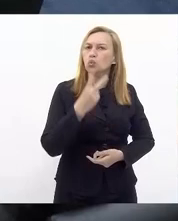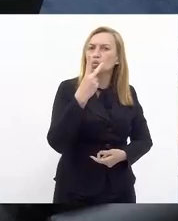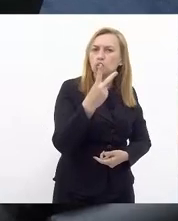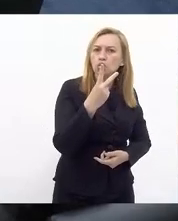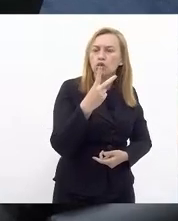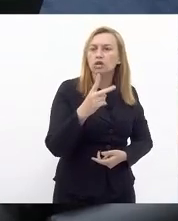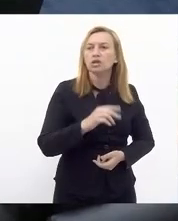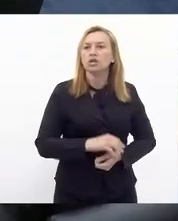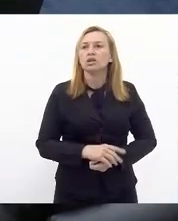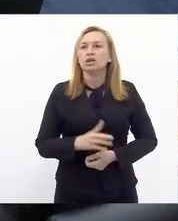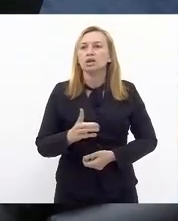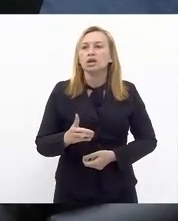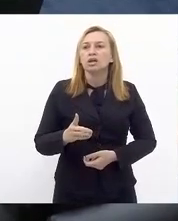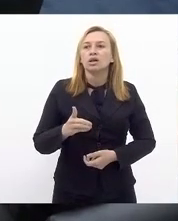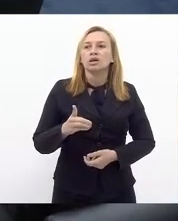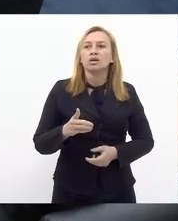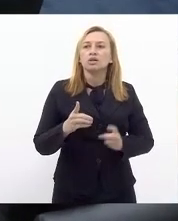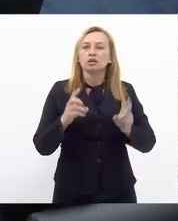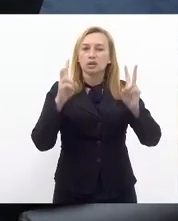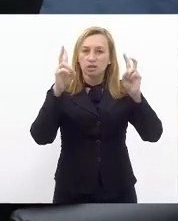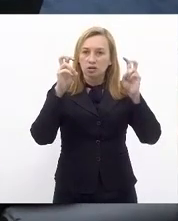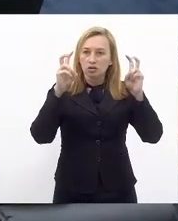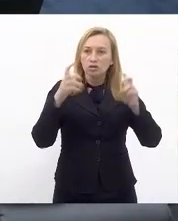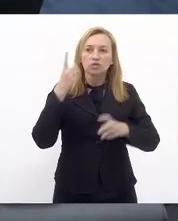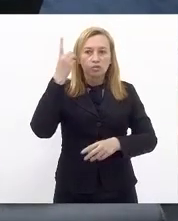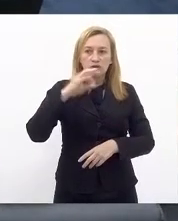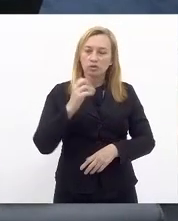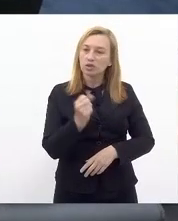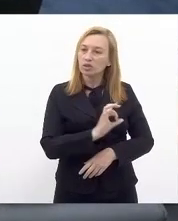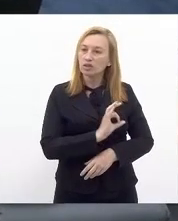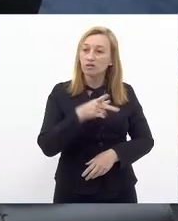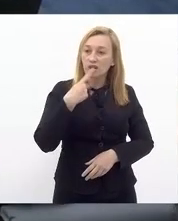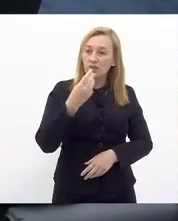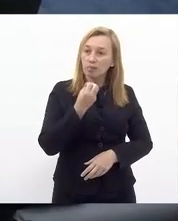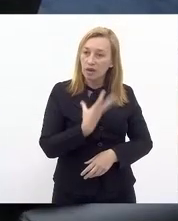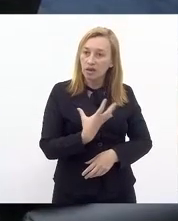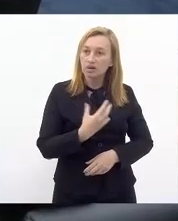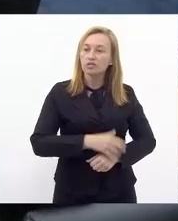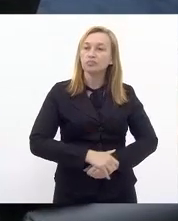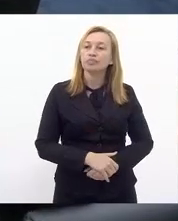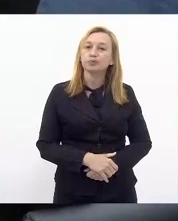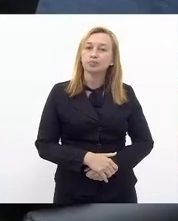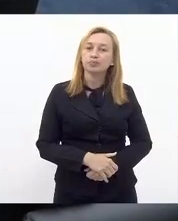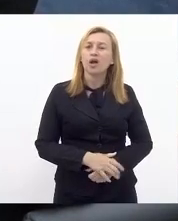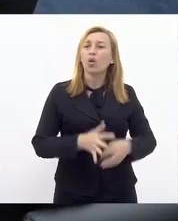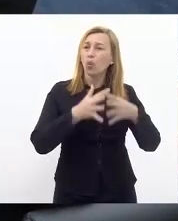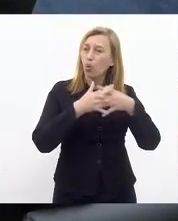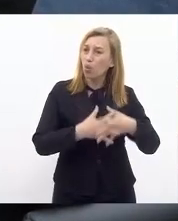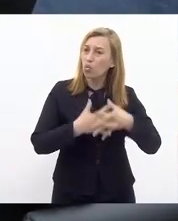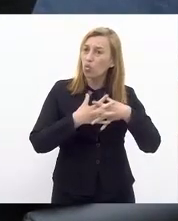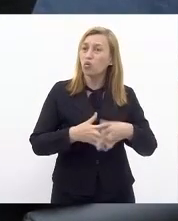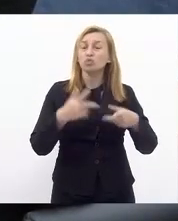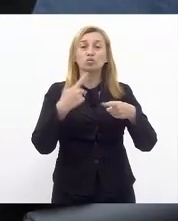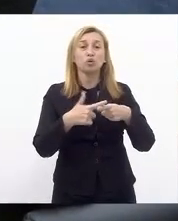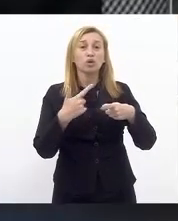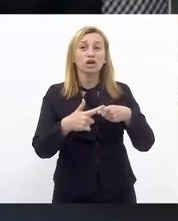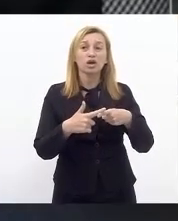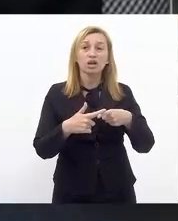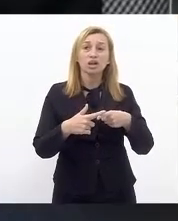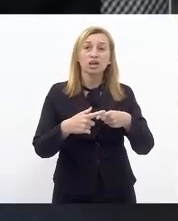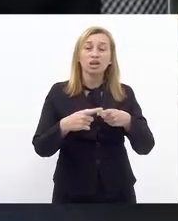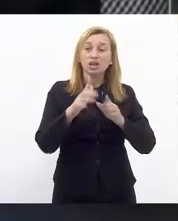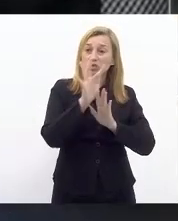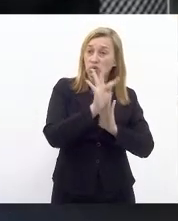Presidente: a deputada Martha Rocha levanta muito bem eram muito complicados porque eles vinham